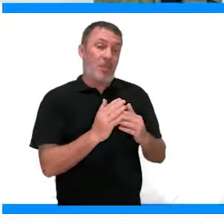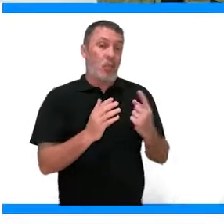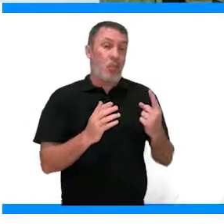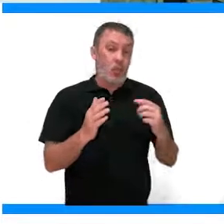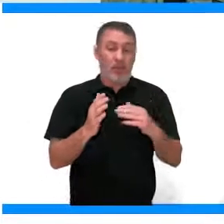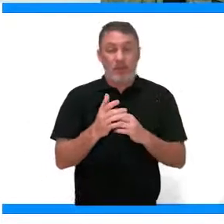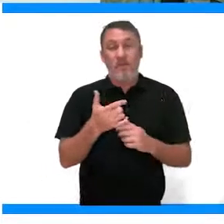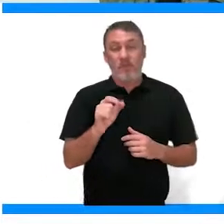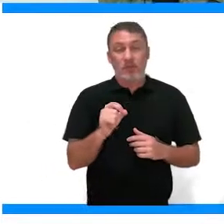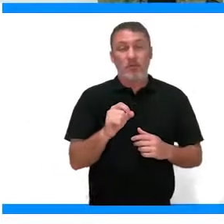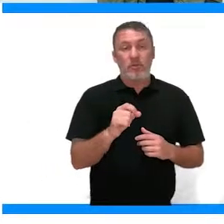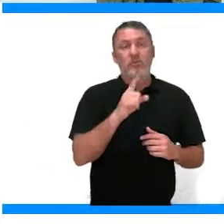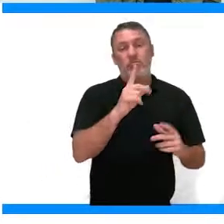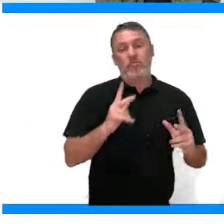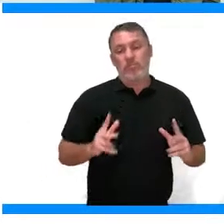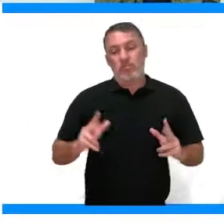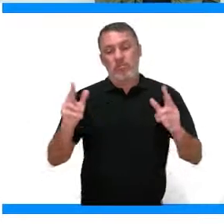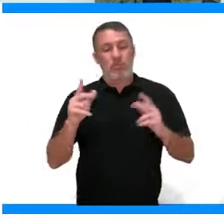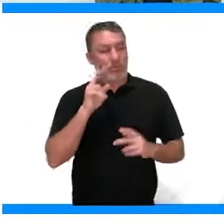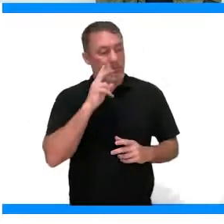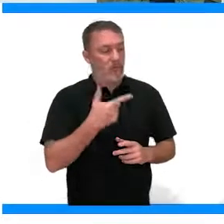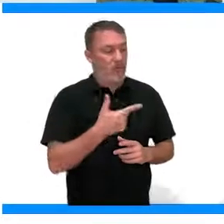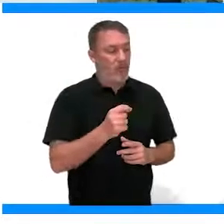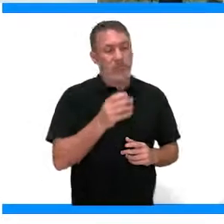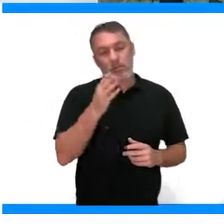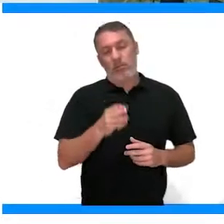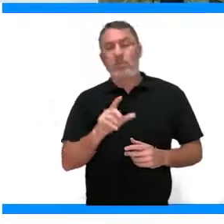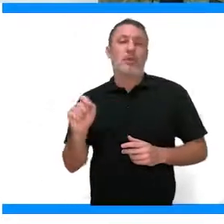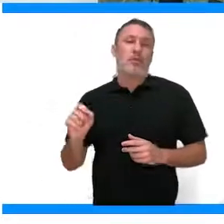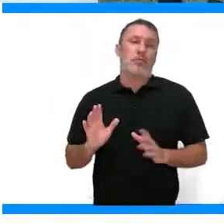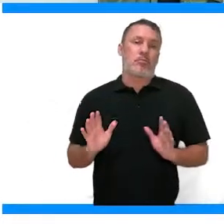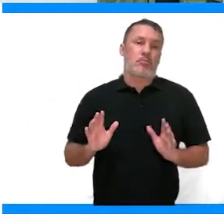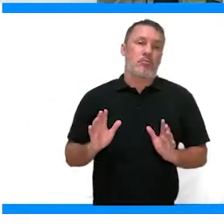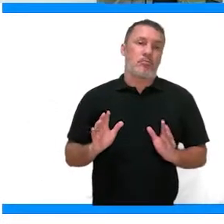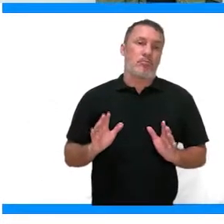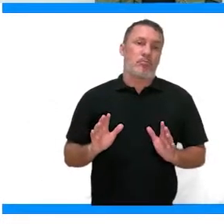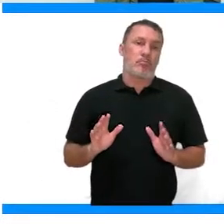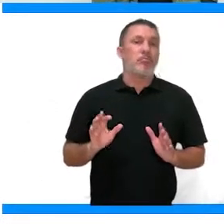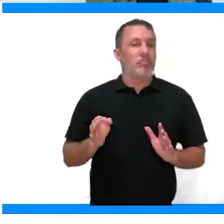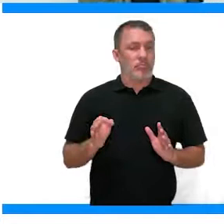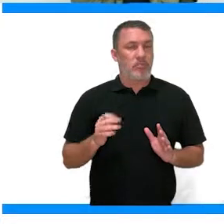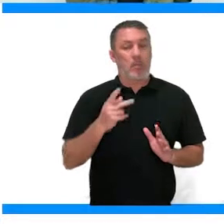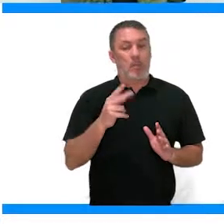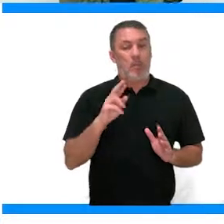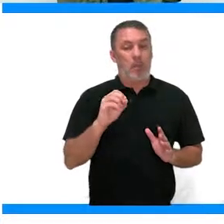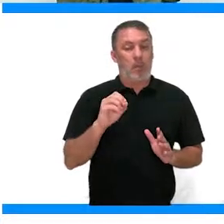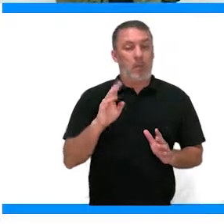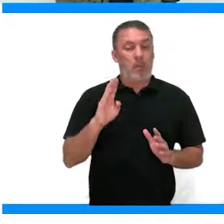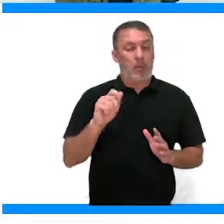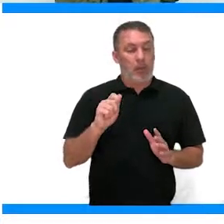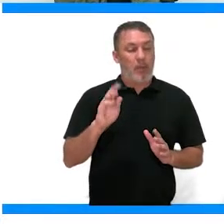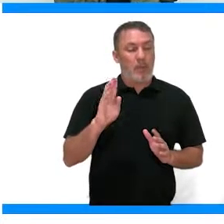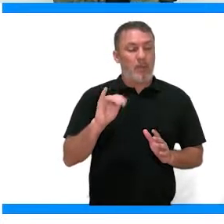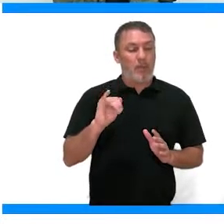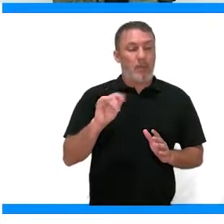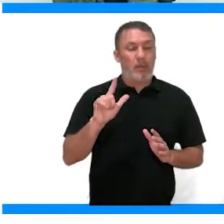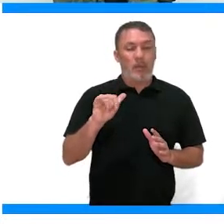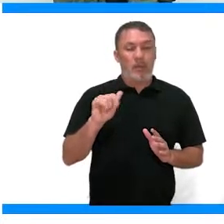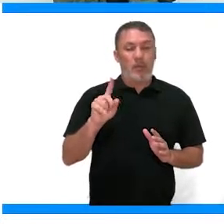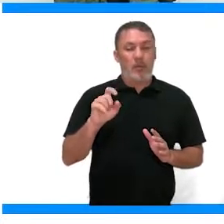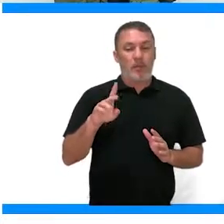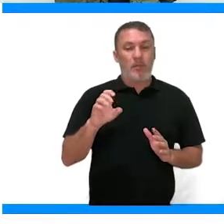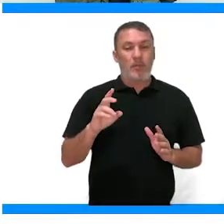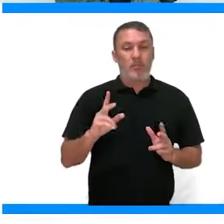1 até 20, a probabilidade é 20 sobre 100. A probabilidade segue a